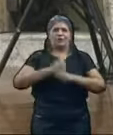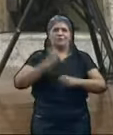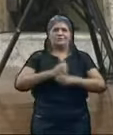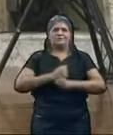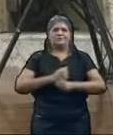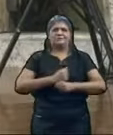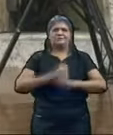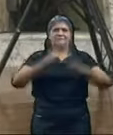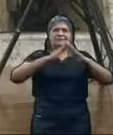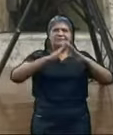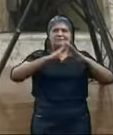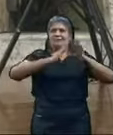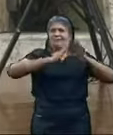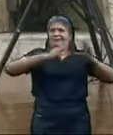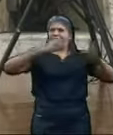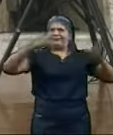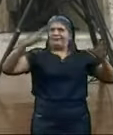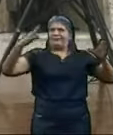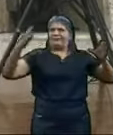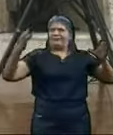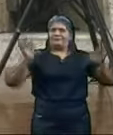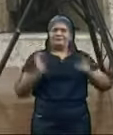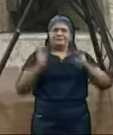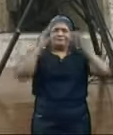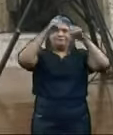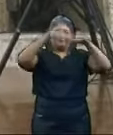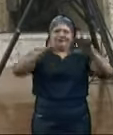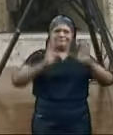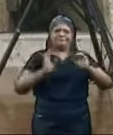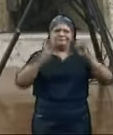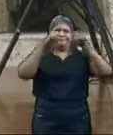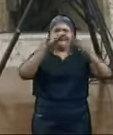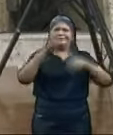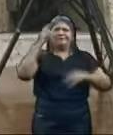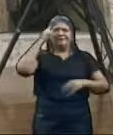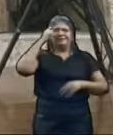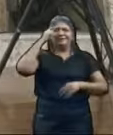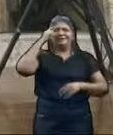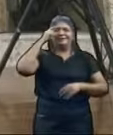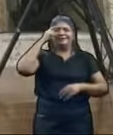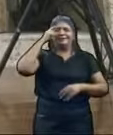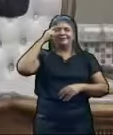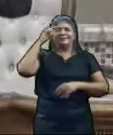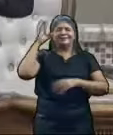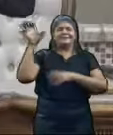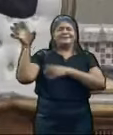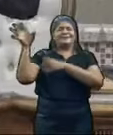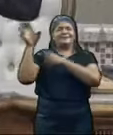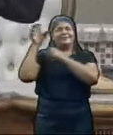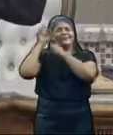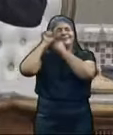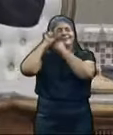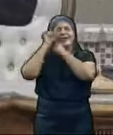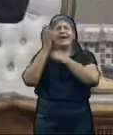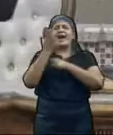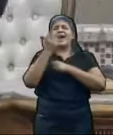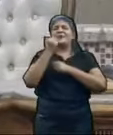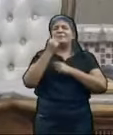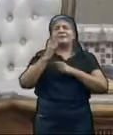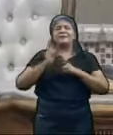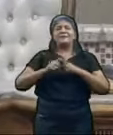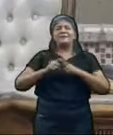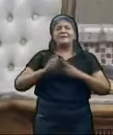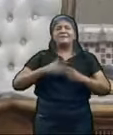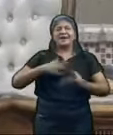quiser se Deus permitir isso é colocar Deus na frente tem o posto de ouro na minha frente na frente vai Jesus